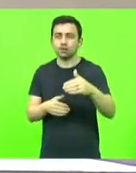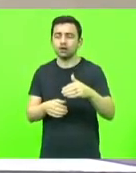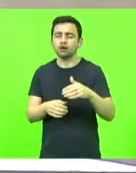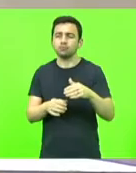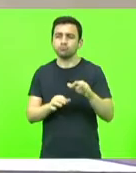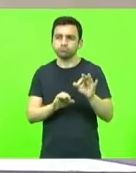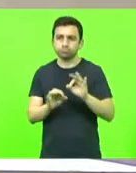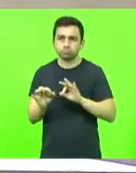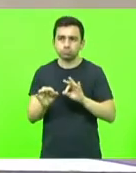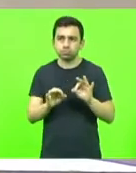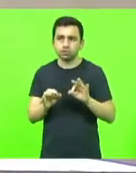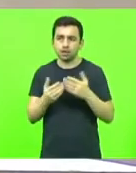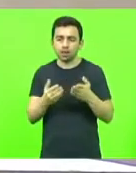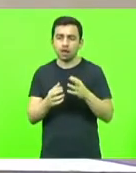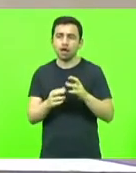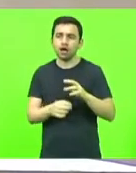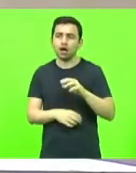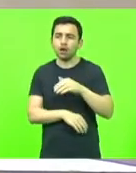na região da Rua Max